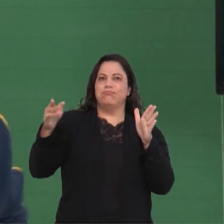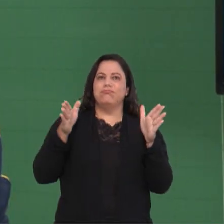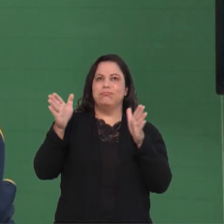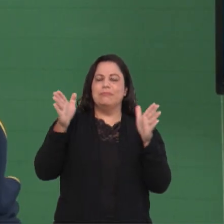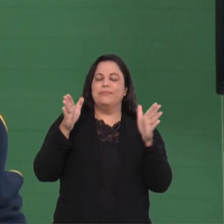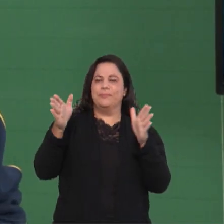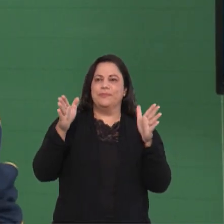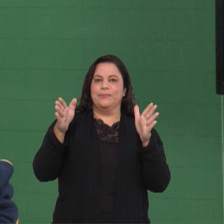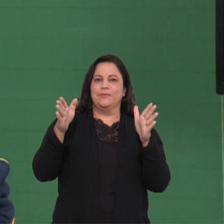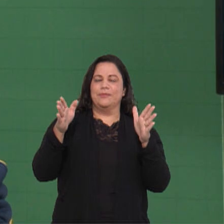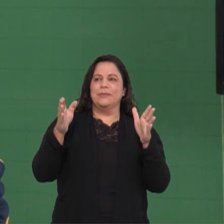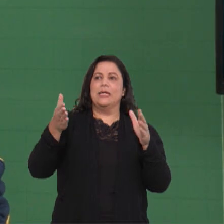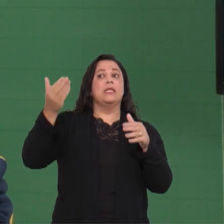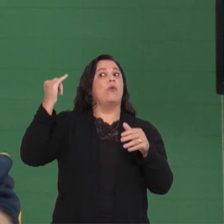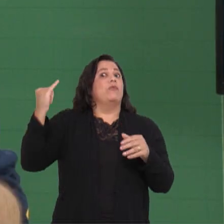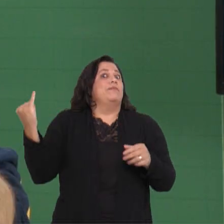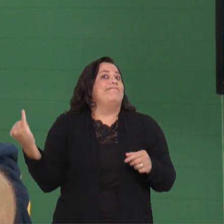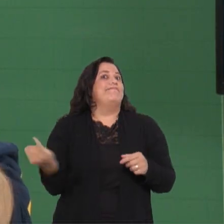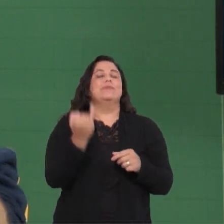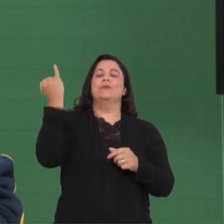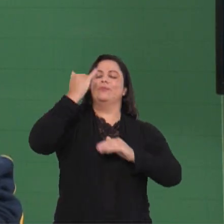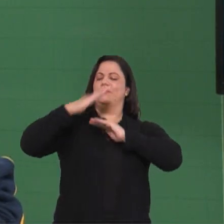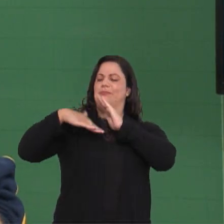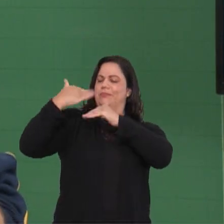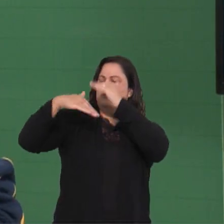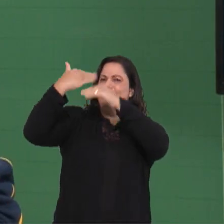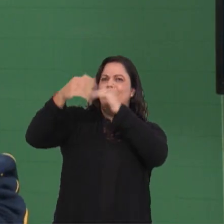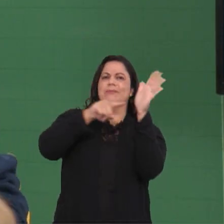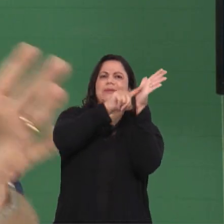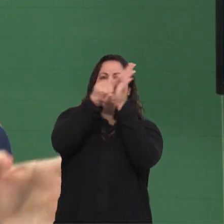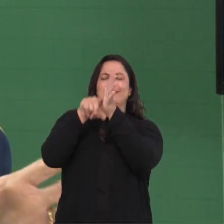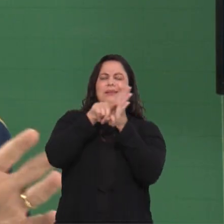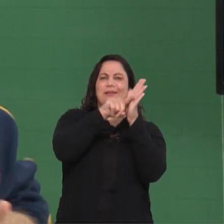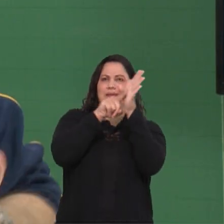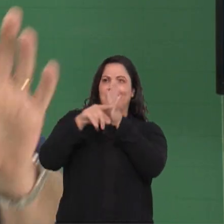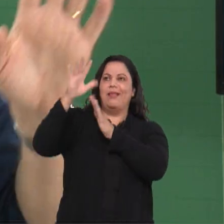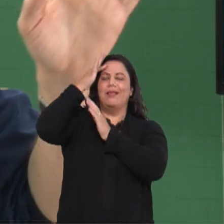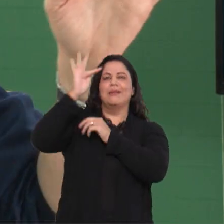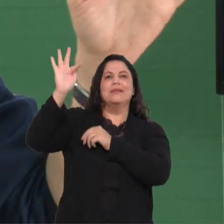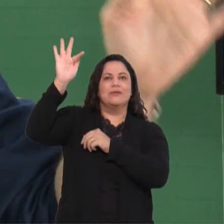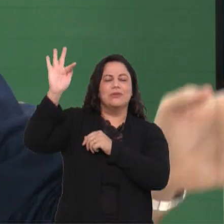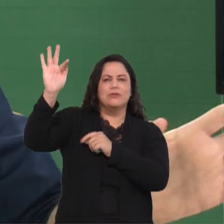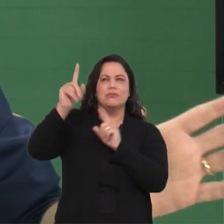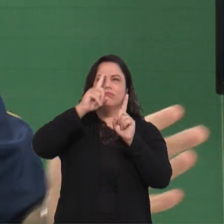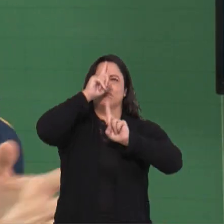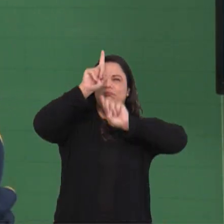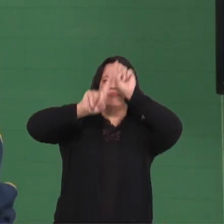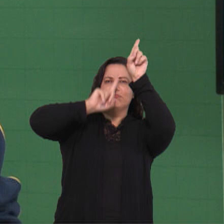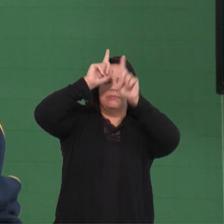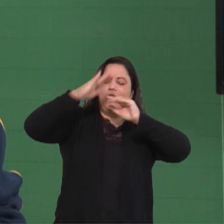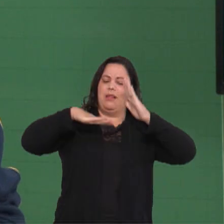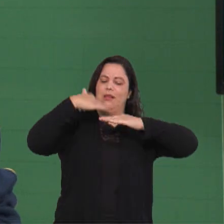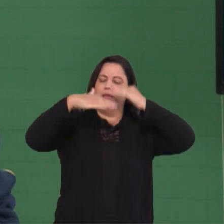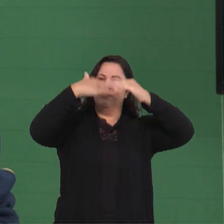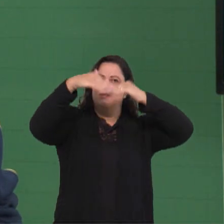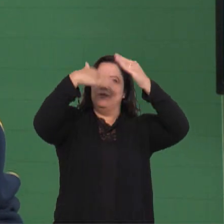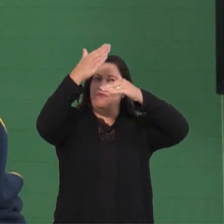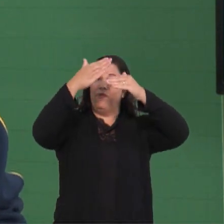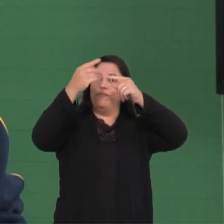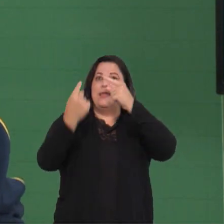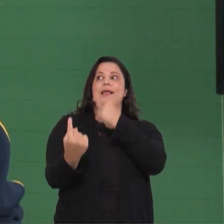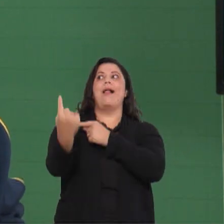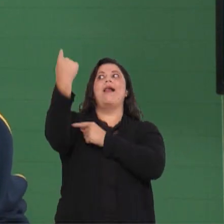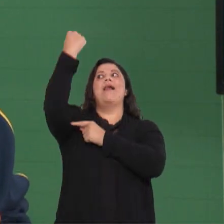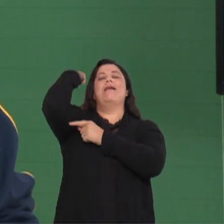da ciência e da filosofia. Algumas noções e conceitos, ideias desenvolvidas lá tiveram influência